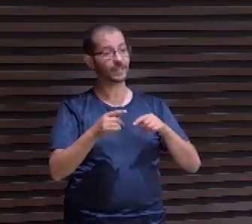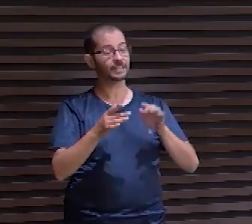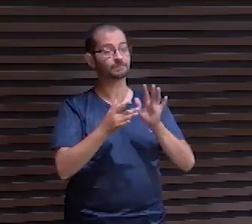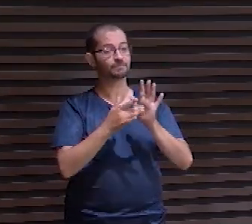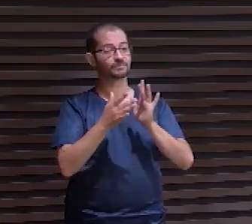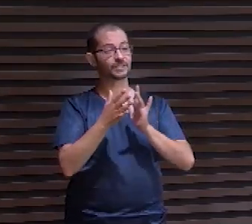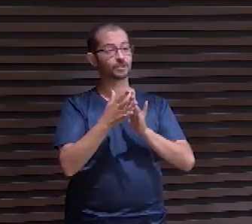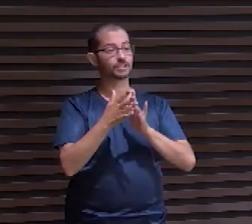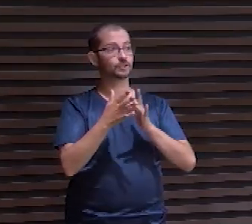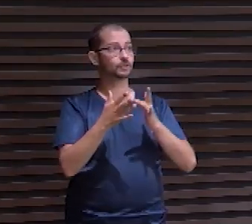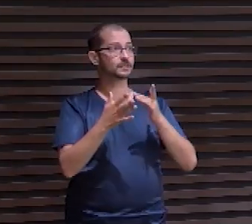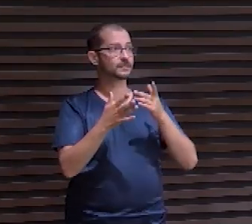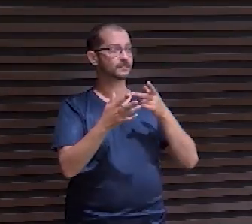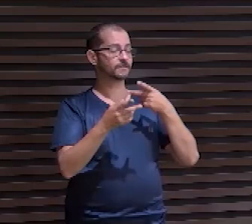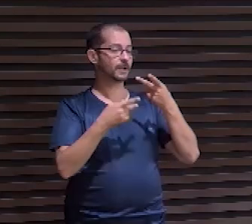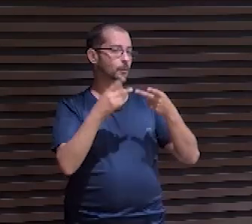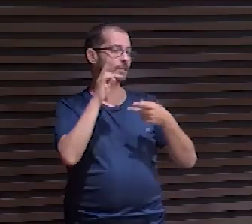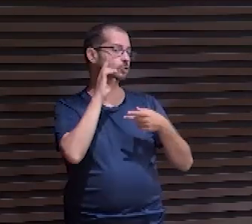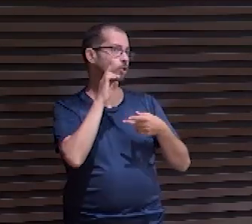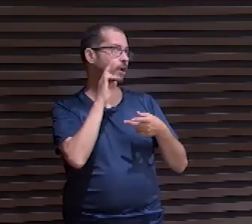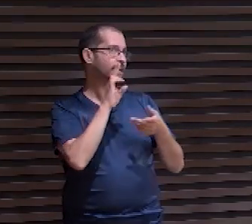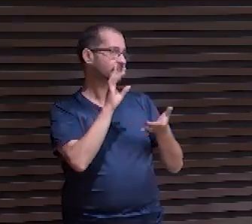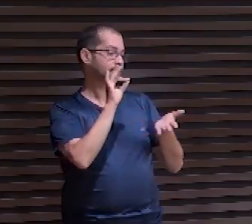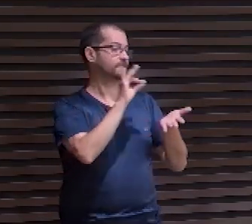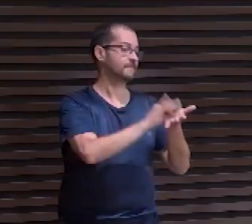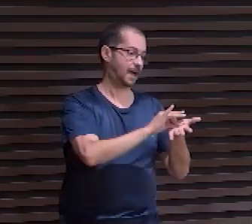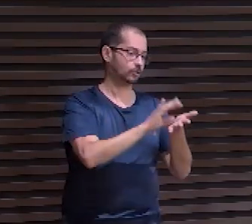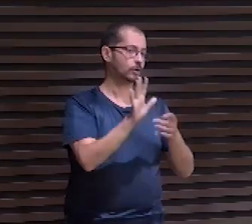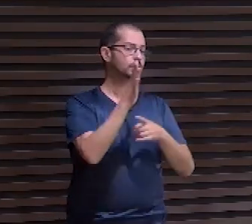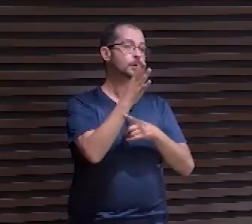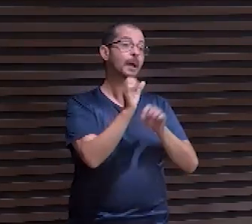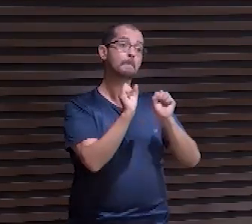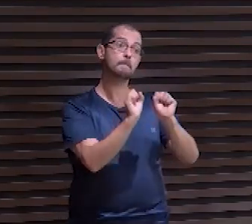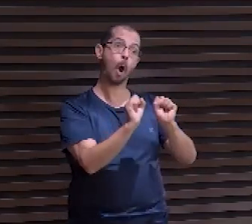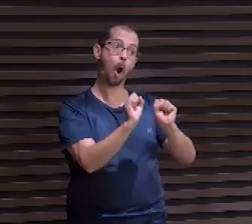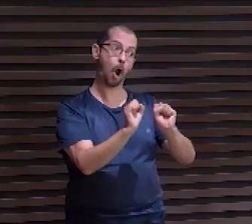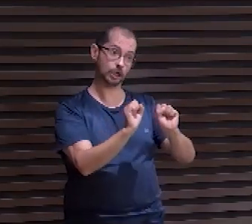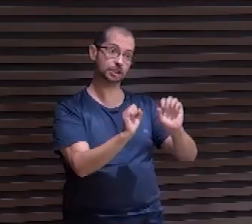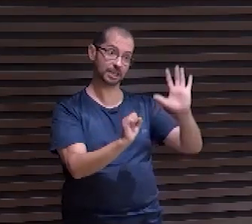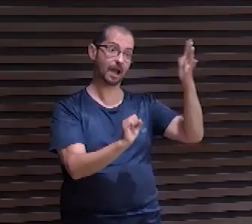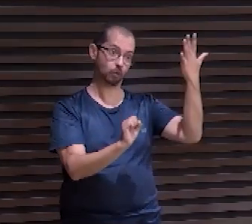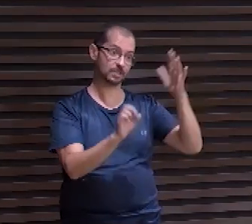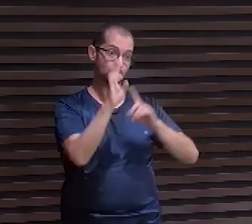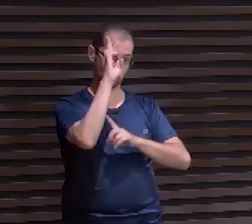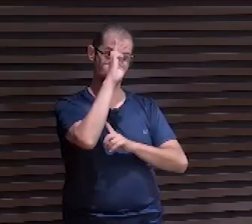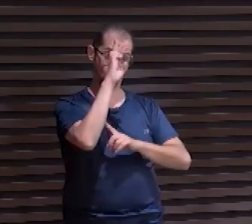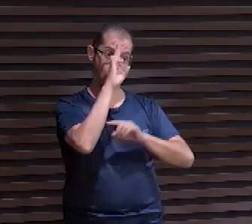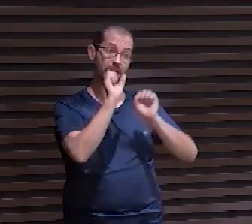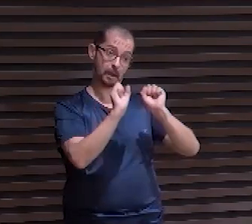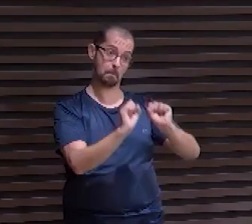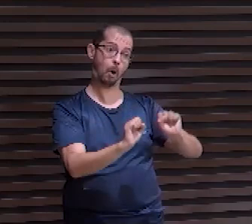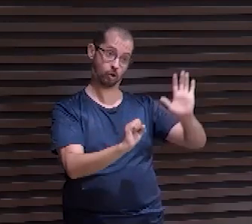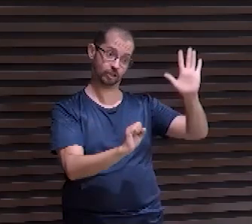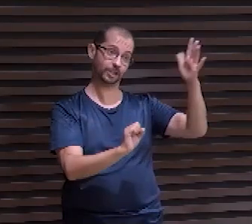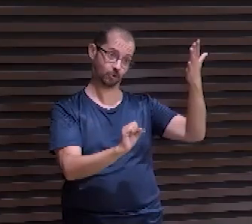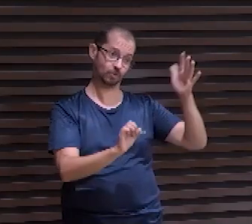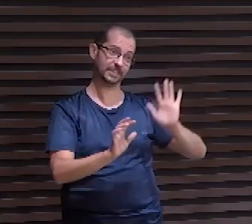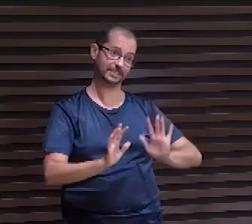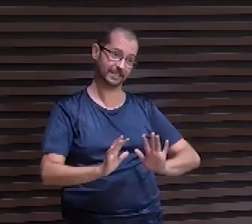aconteceu, mas é algo que pode ter acontecido e pode acontecer.